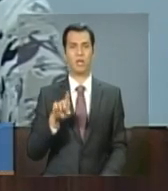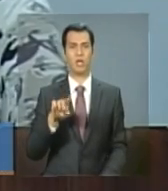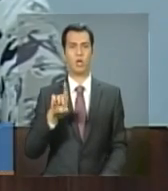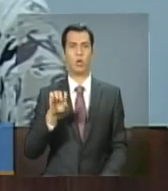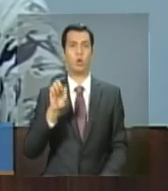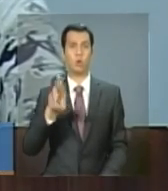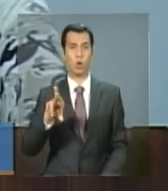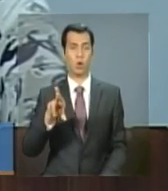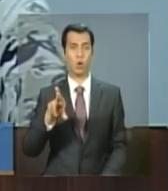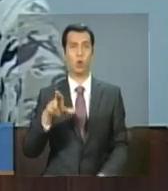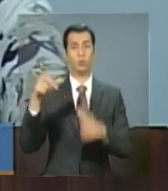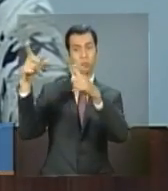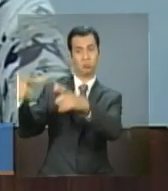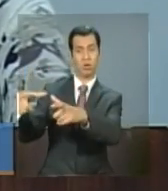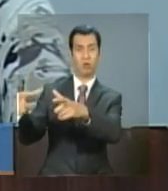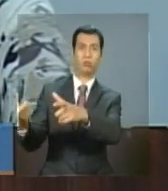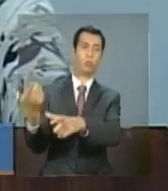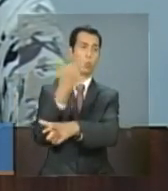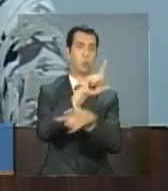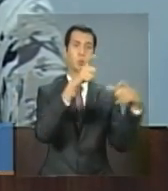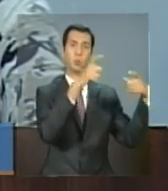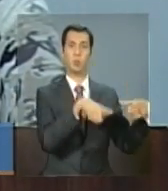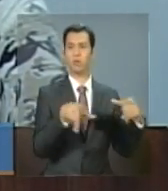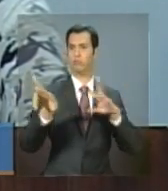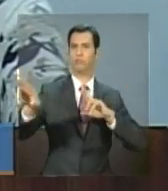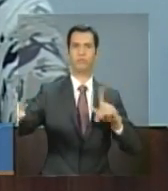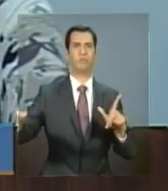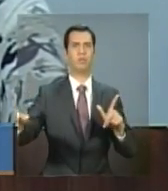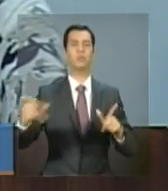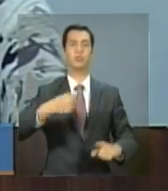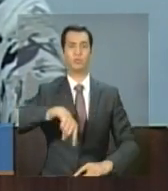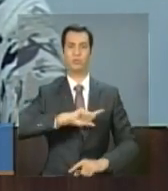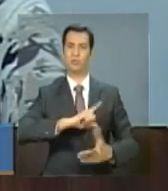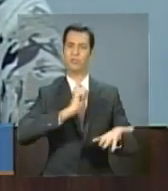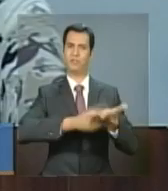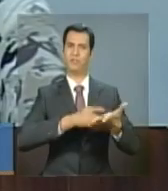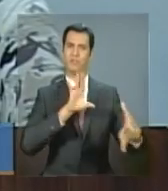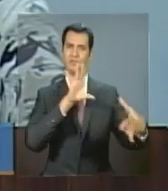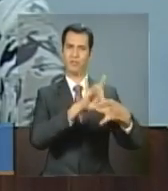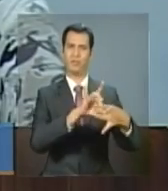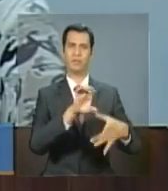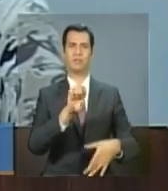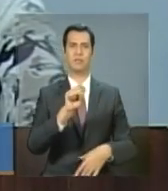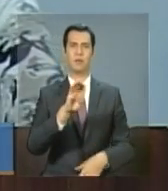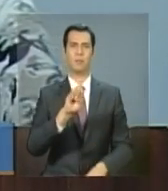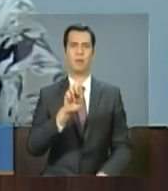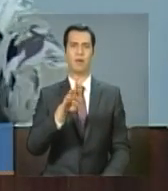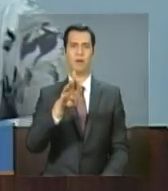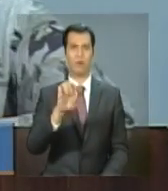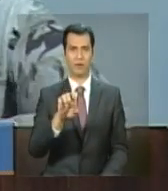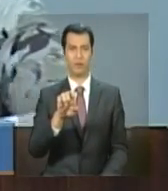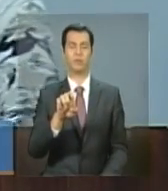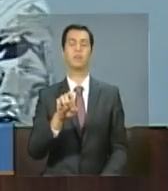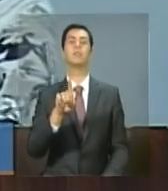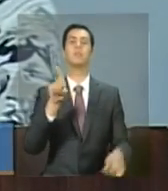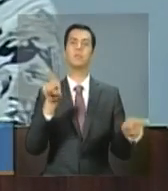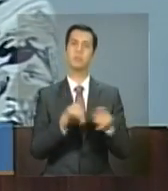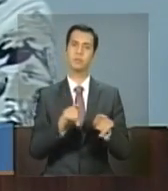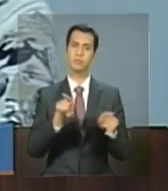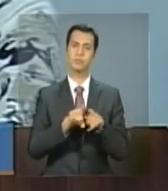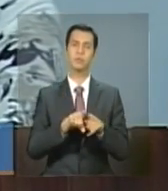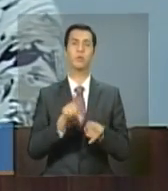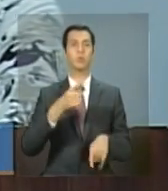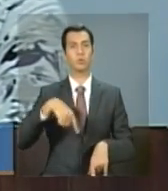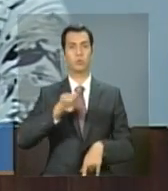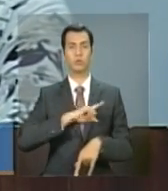do outro. O que nós vamos estar organizando em parceria, por exemplo, com o SEBRAE, que é um dos nossos parceiros, com cada um dos nossos atores, nós vamos